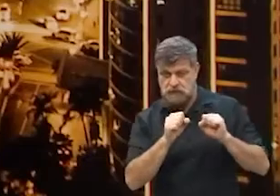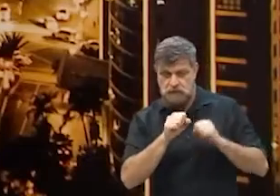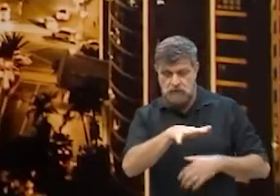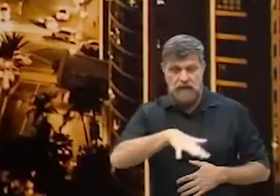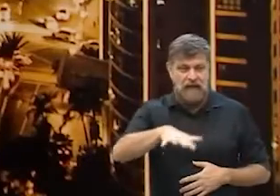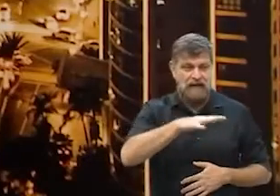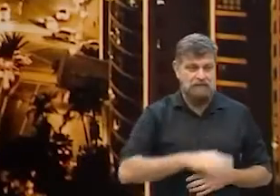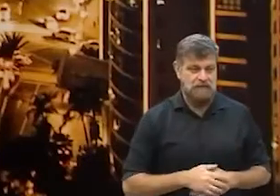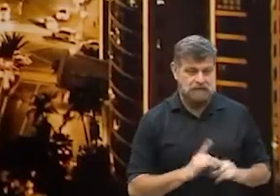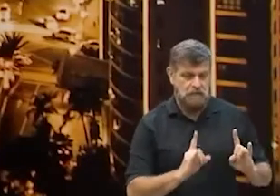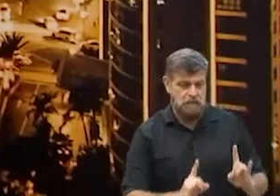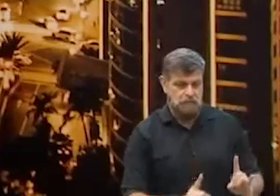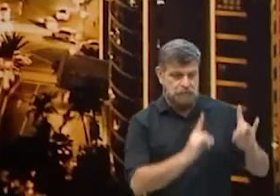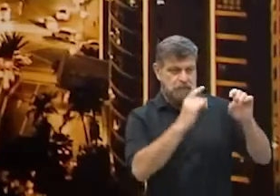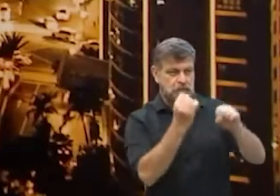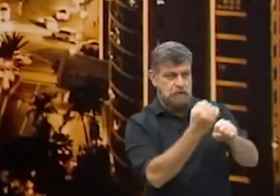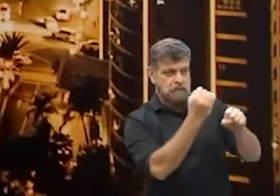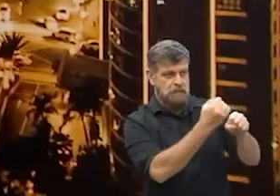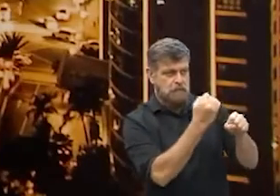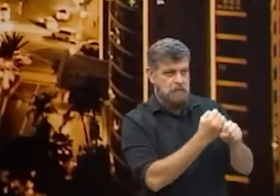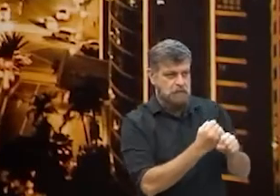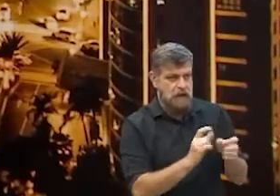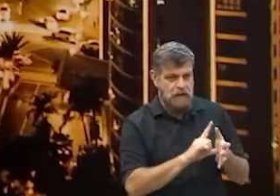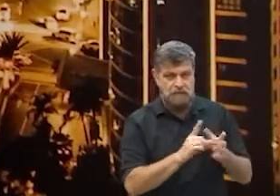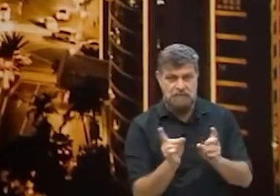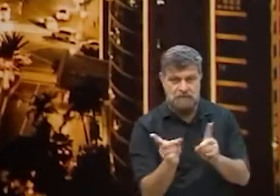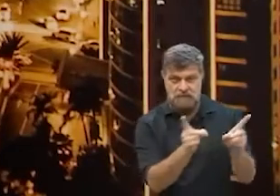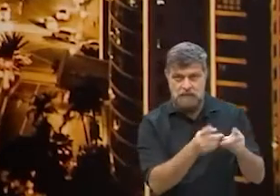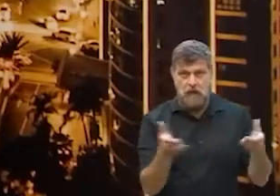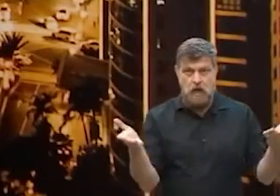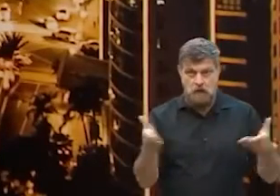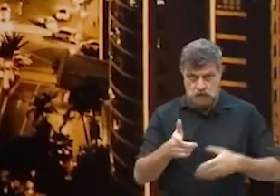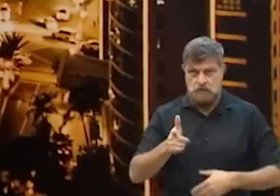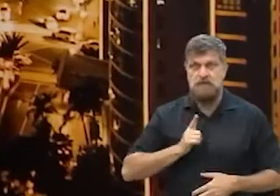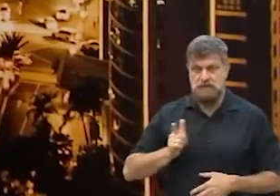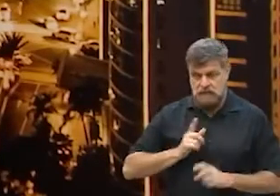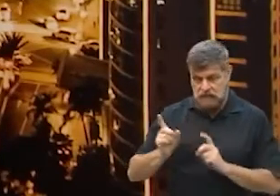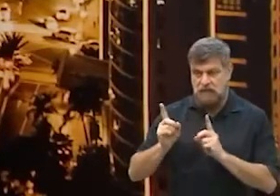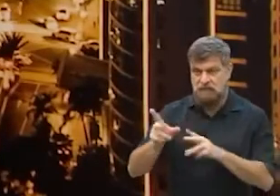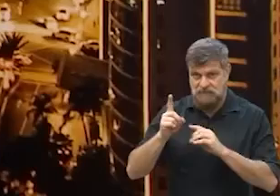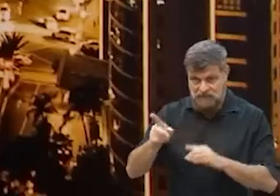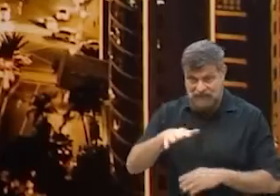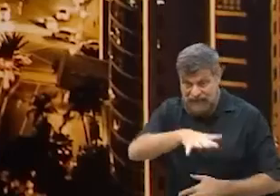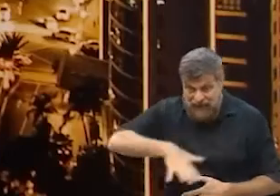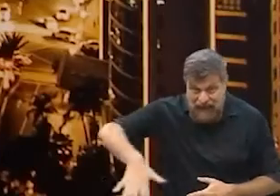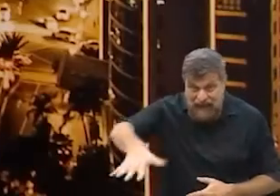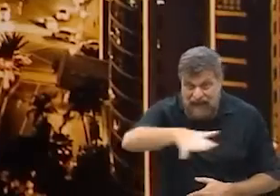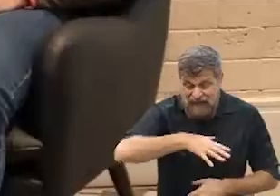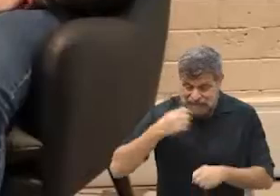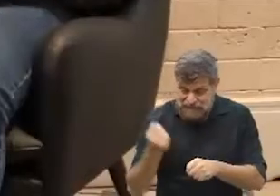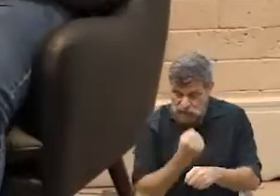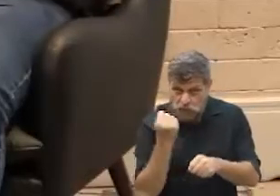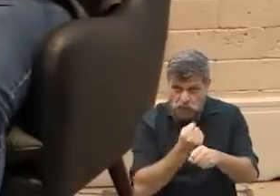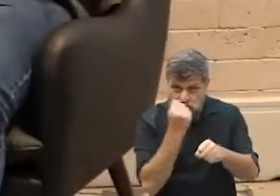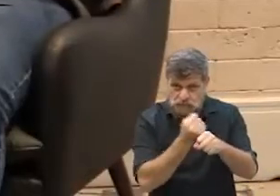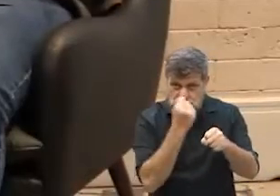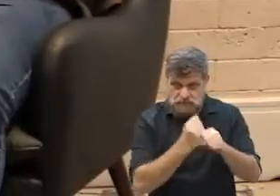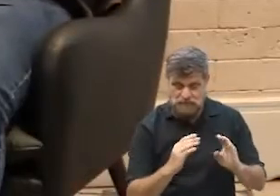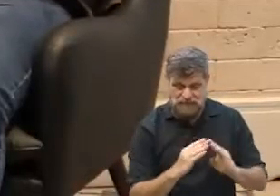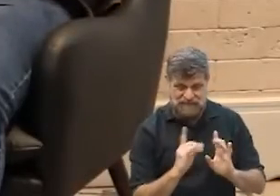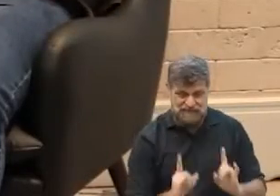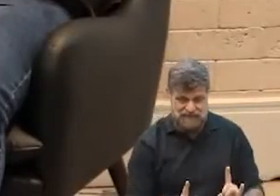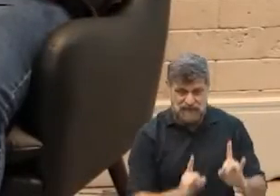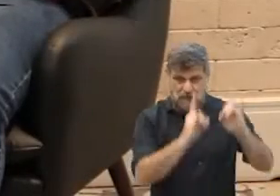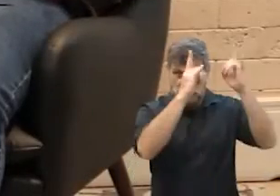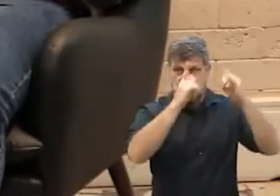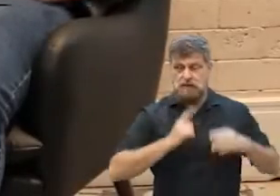em lançamentos, tá? Hoje o mercado está muito aquecido, o ramo da construção civil, vocês podem pesquisar aí. Olha que legal. Em